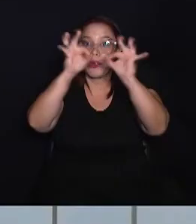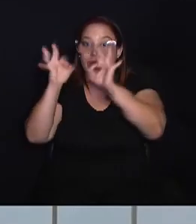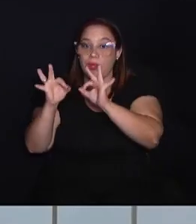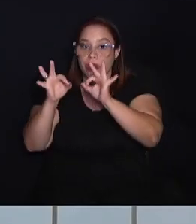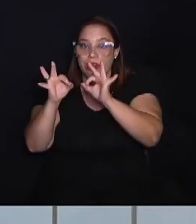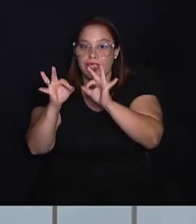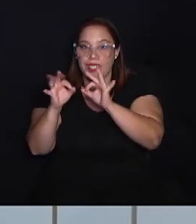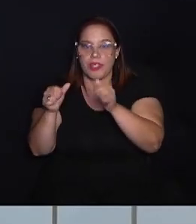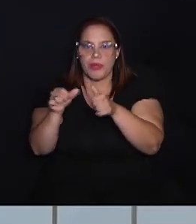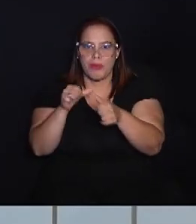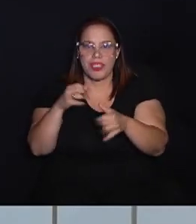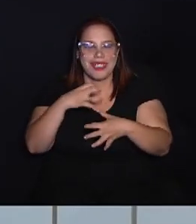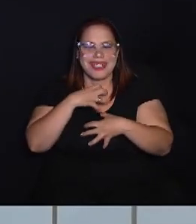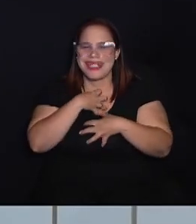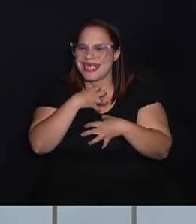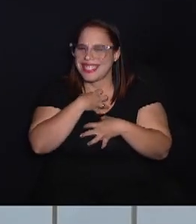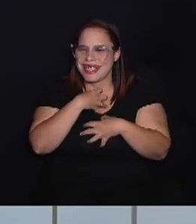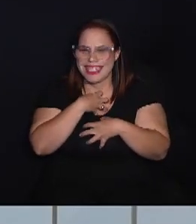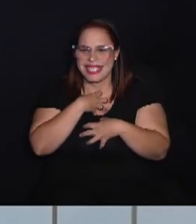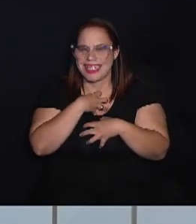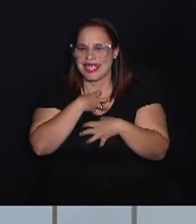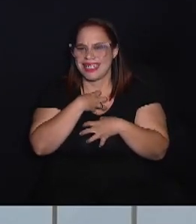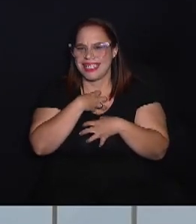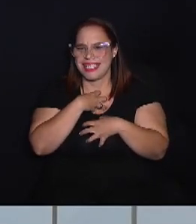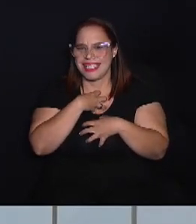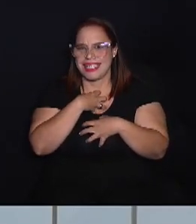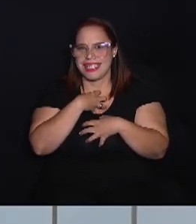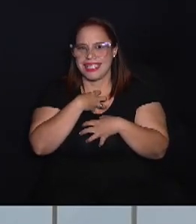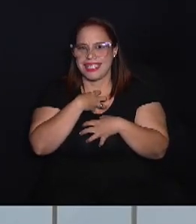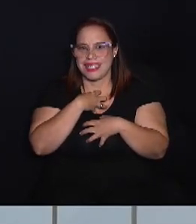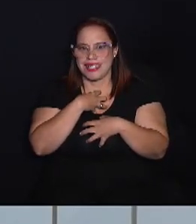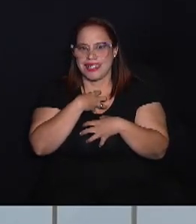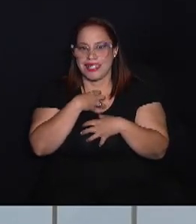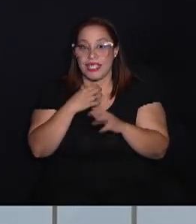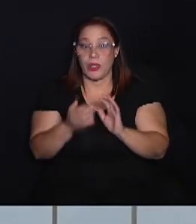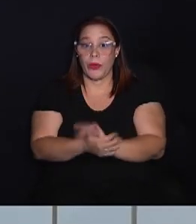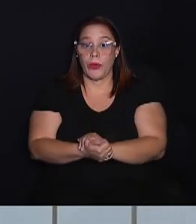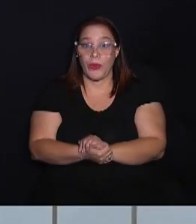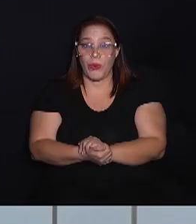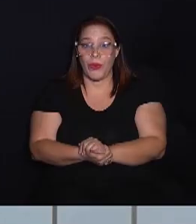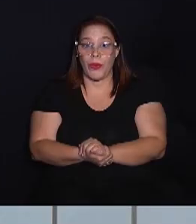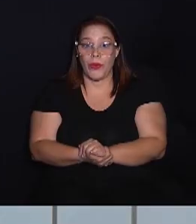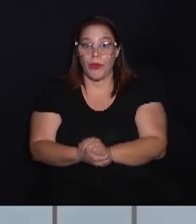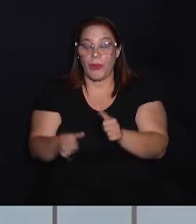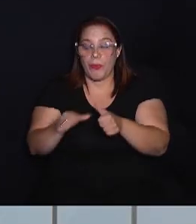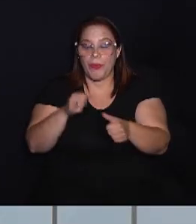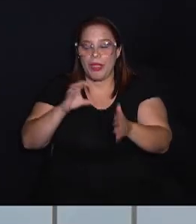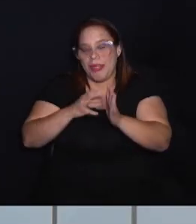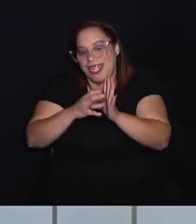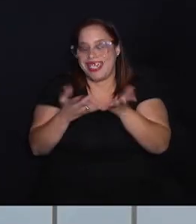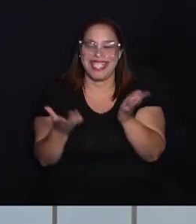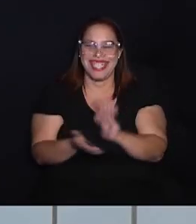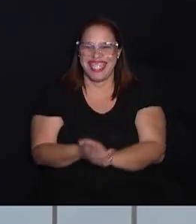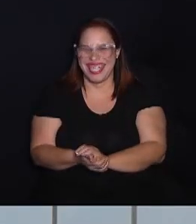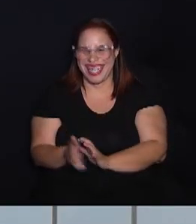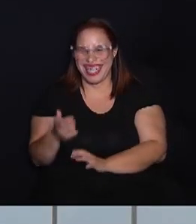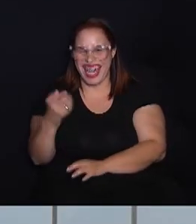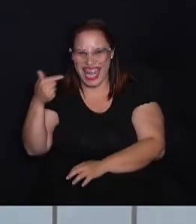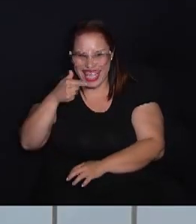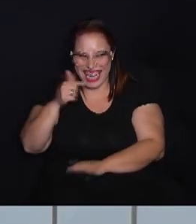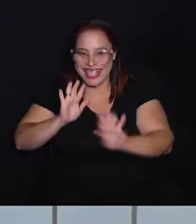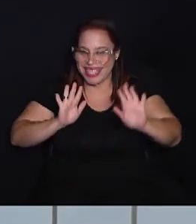Câmara Municipal de Campinas. Pela primeira vez, um vereador ocupa 7 mandatos na Câmara Municipal de